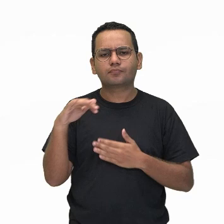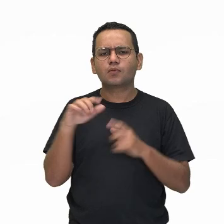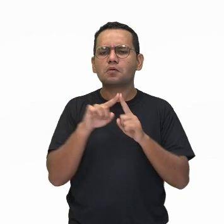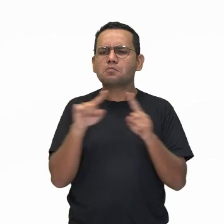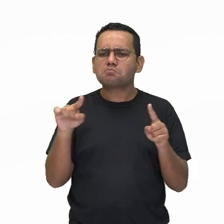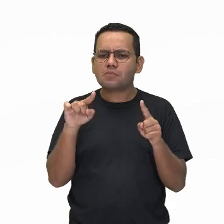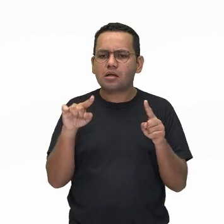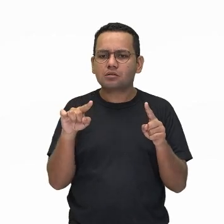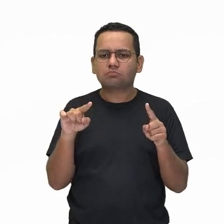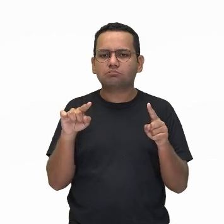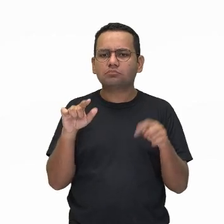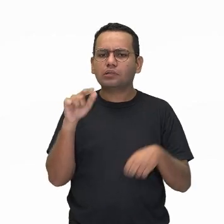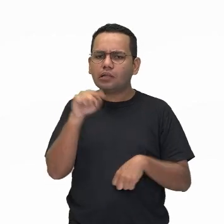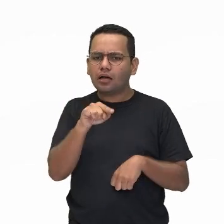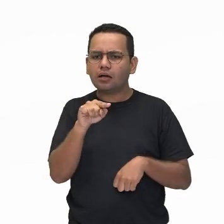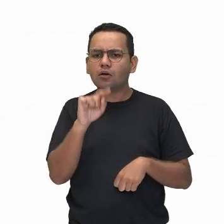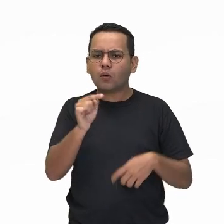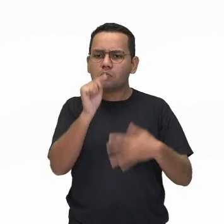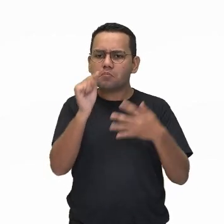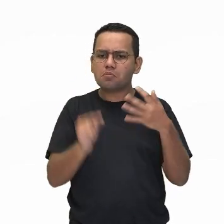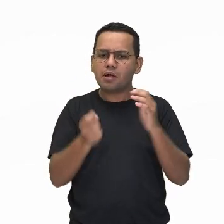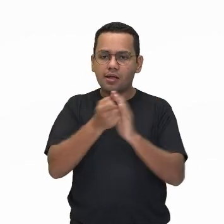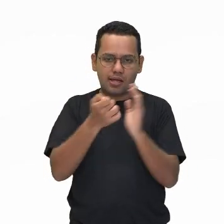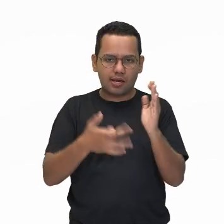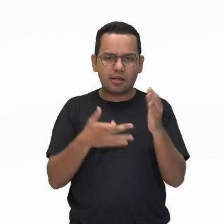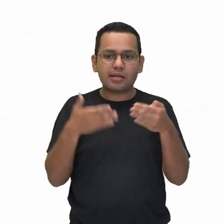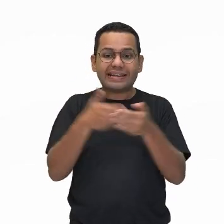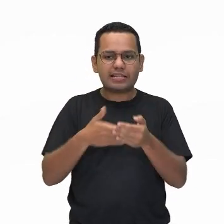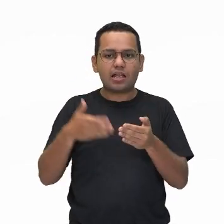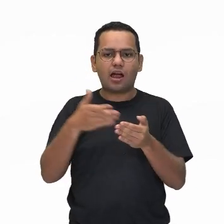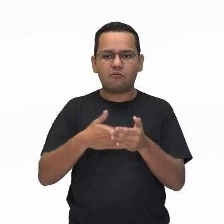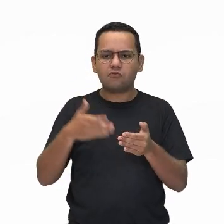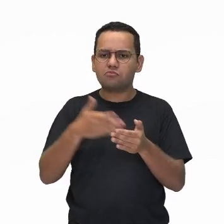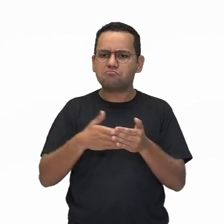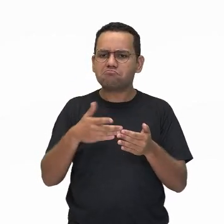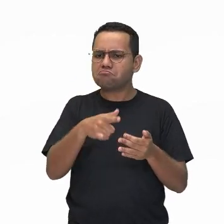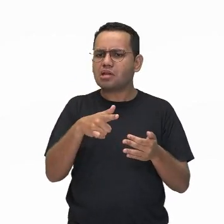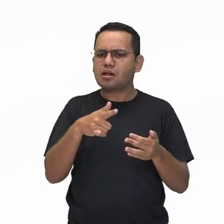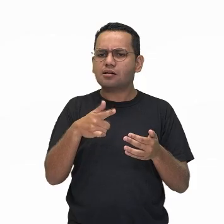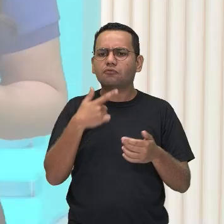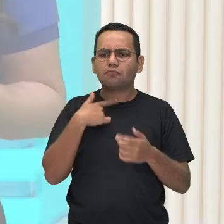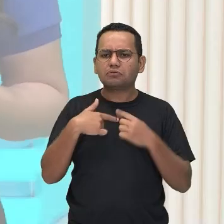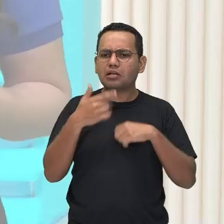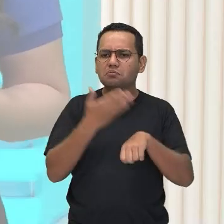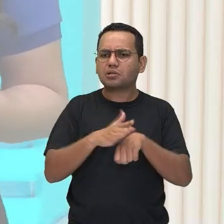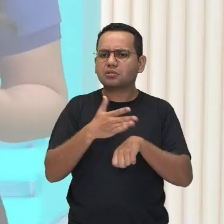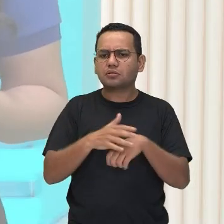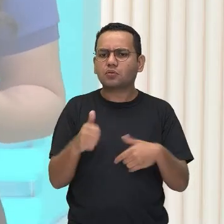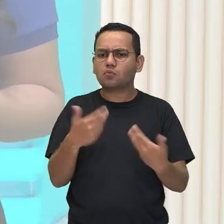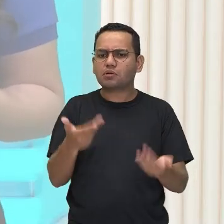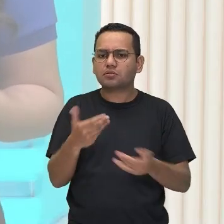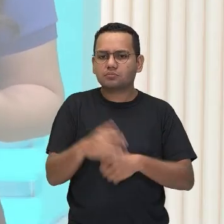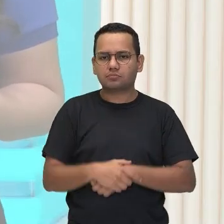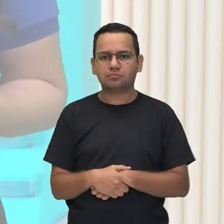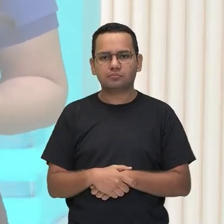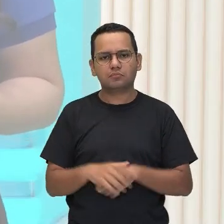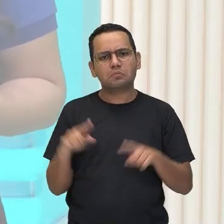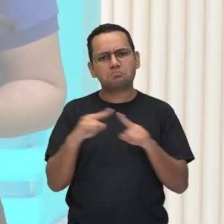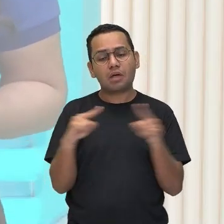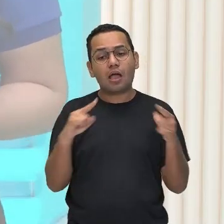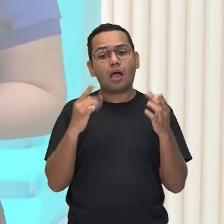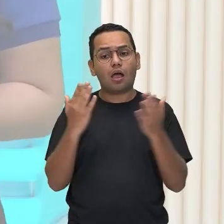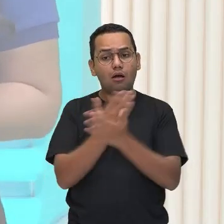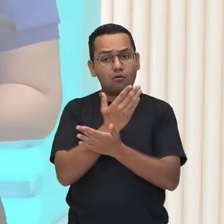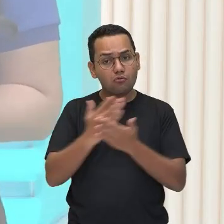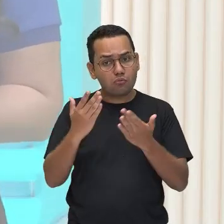prática bom então fatores que podem interferir na prática né porque existem coisas que podem de fato fazer com que a pessoa não consiga